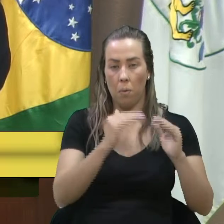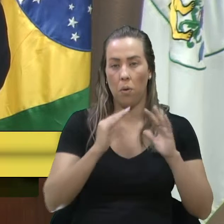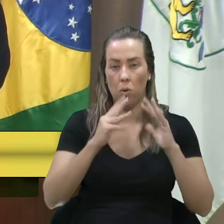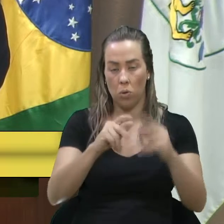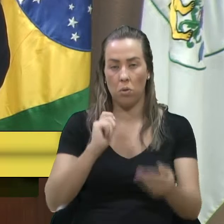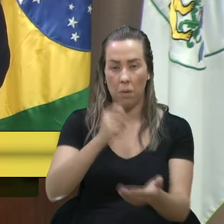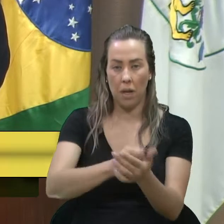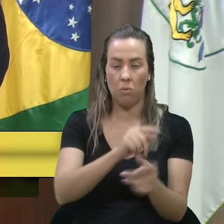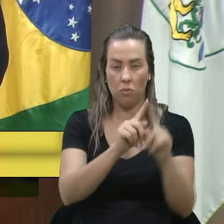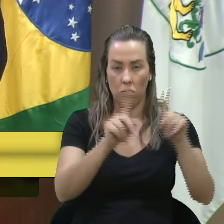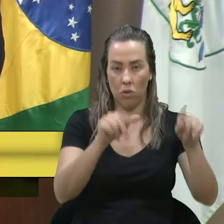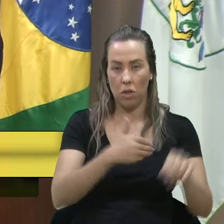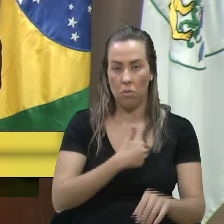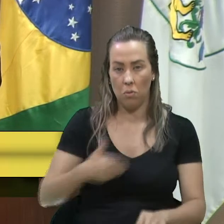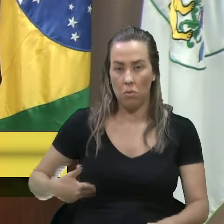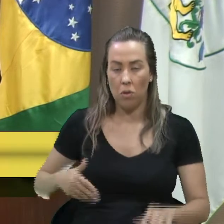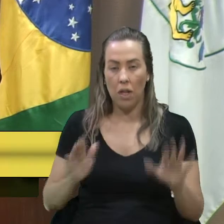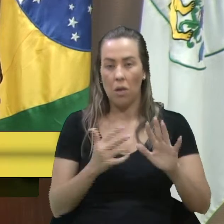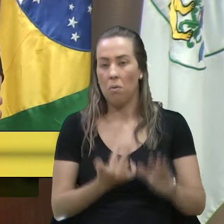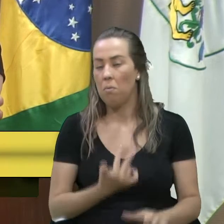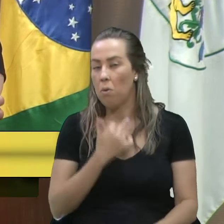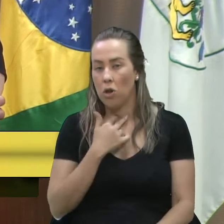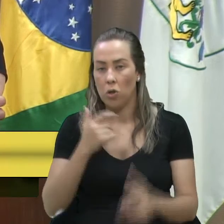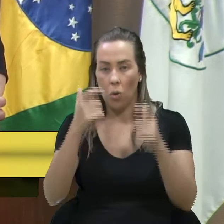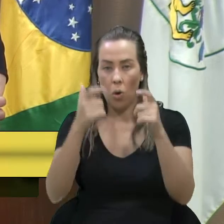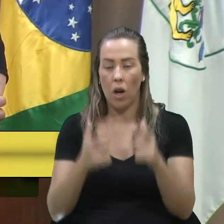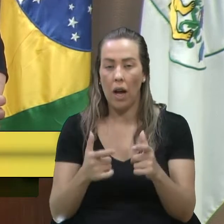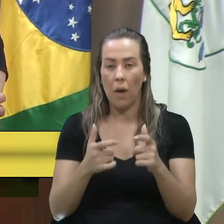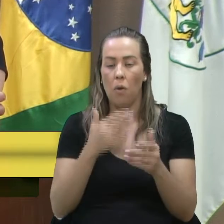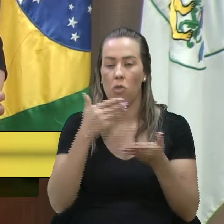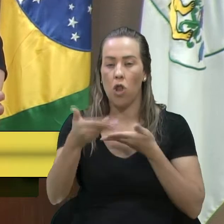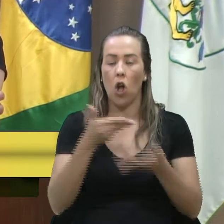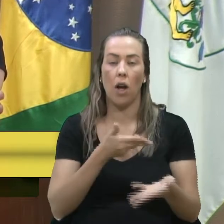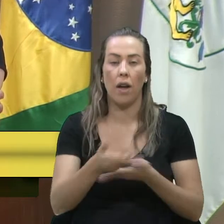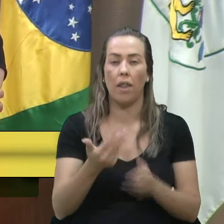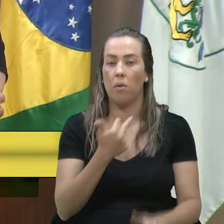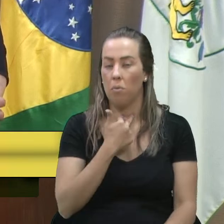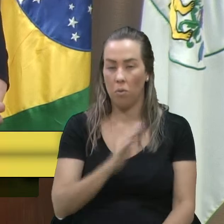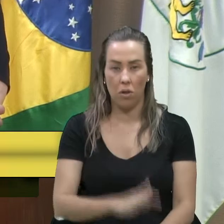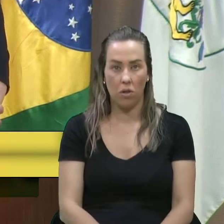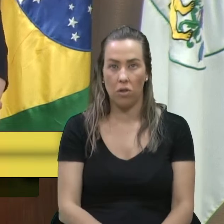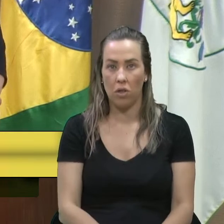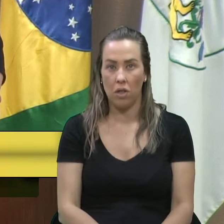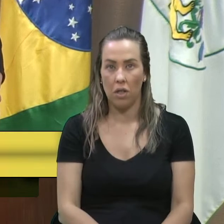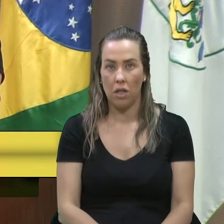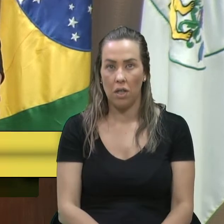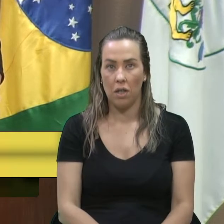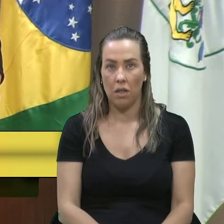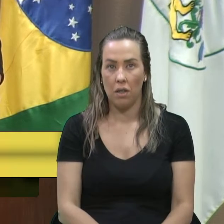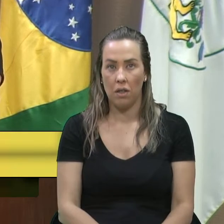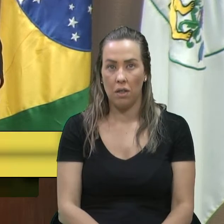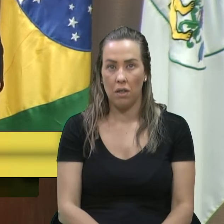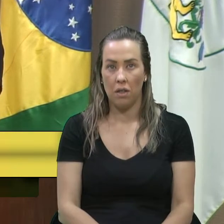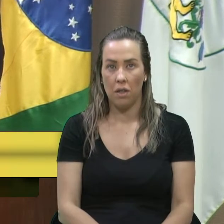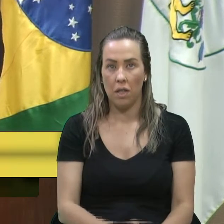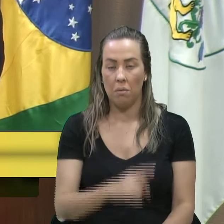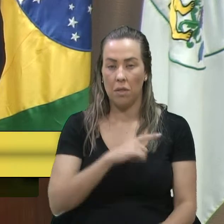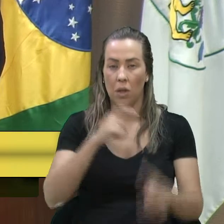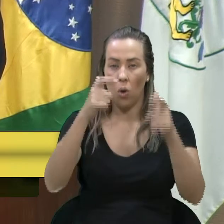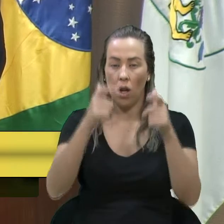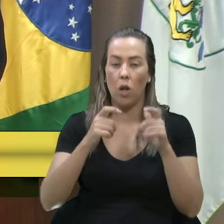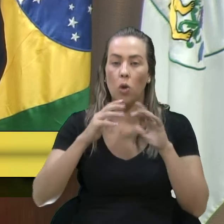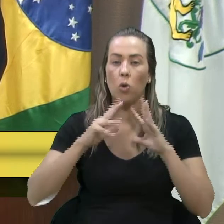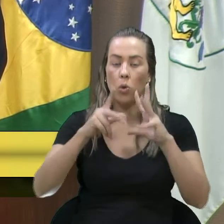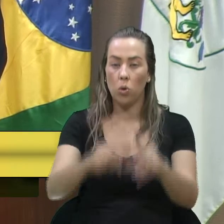nós, e que não pode ser um lugar de moeda de troca, nem para A, nem para B. Tem que ser um lugar onde